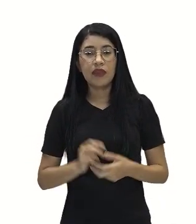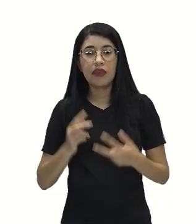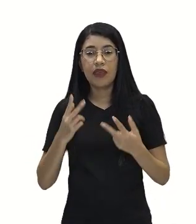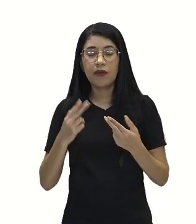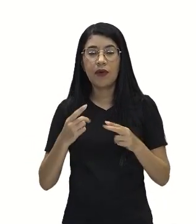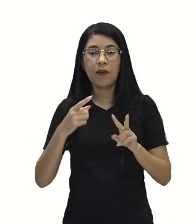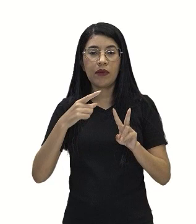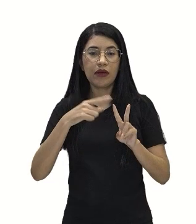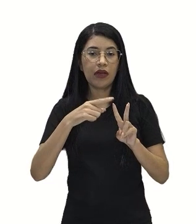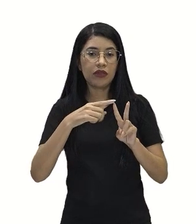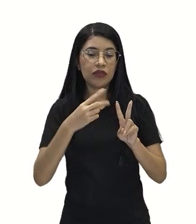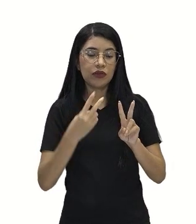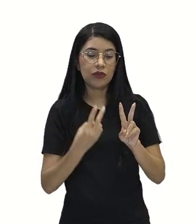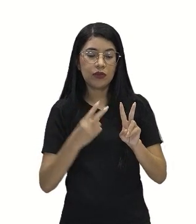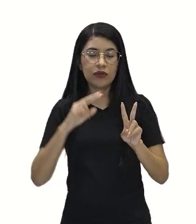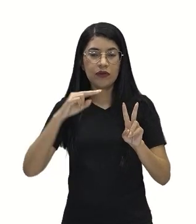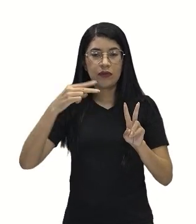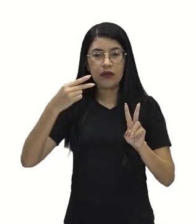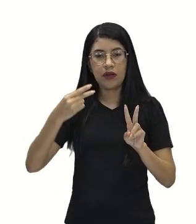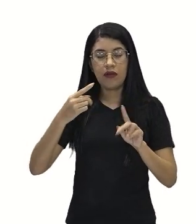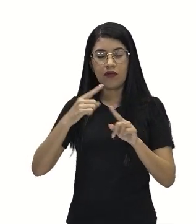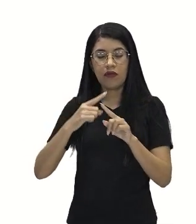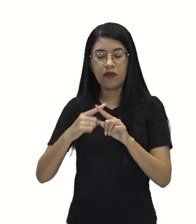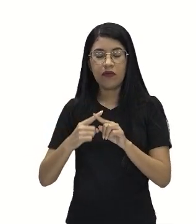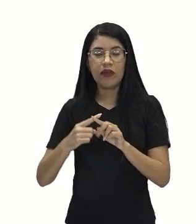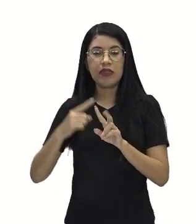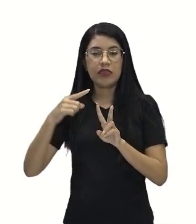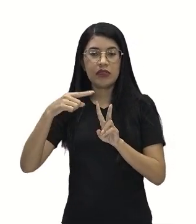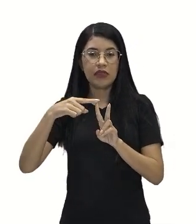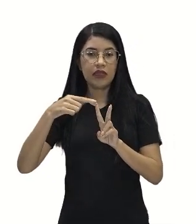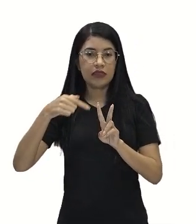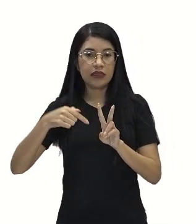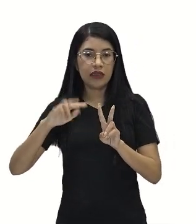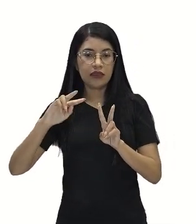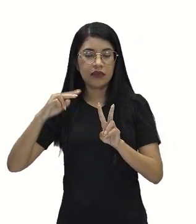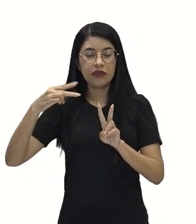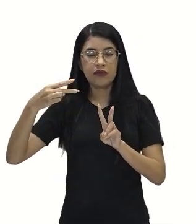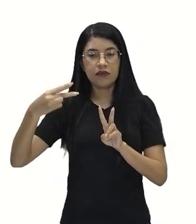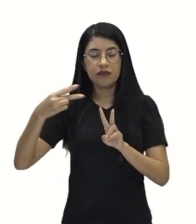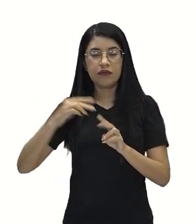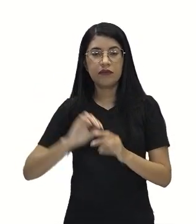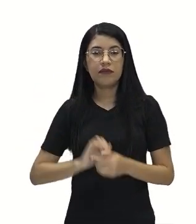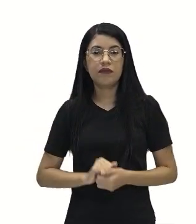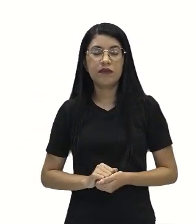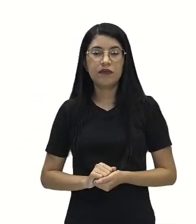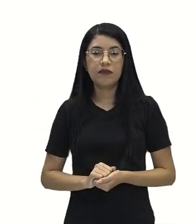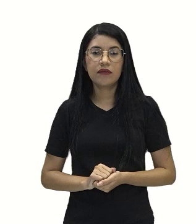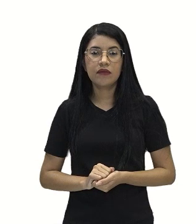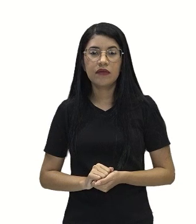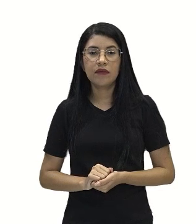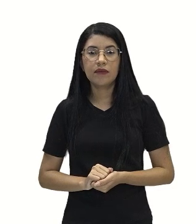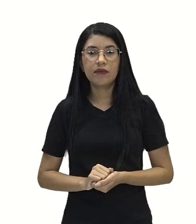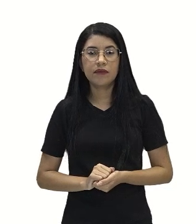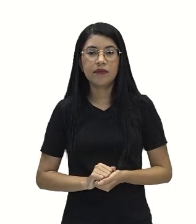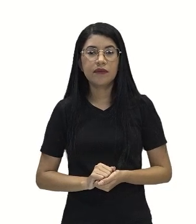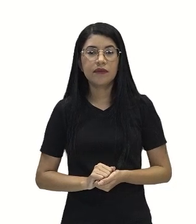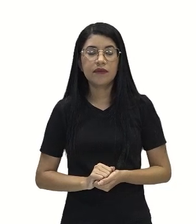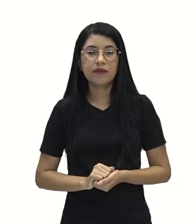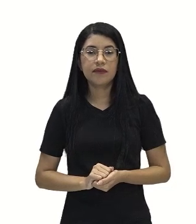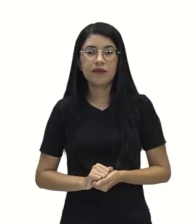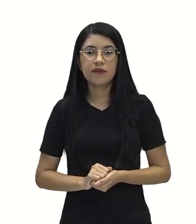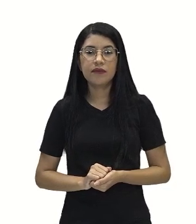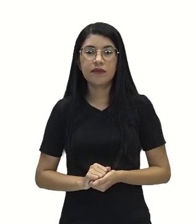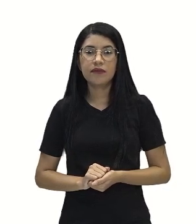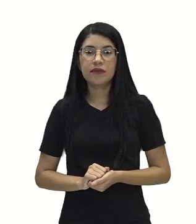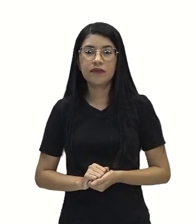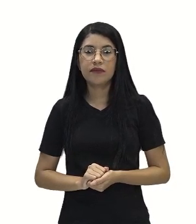2 elevado a 2 vezes a raiz quadrada de 7 elevado a 2, certo? Agora, olha